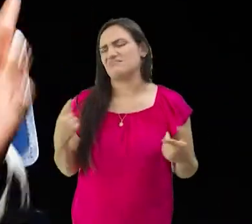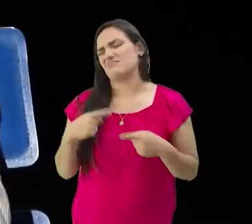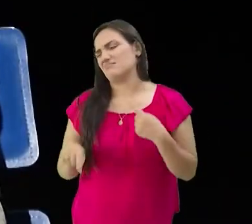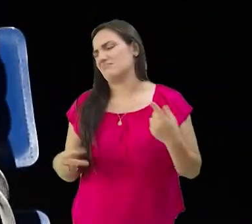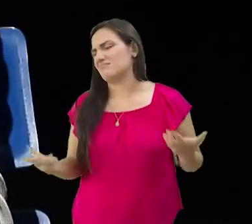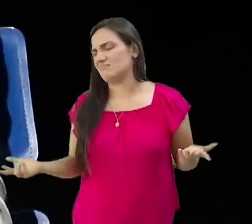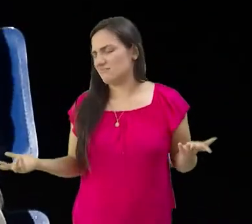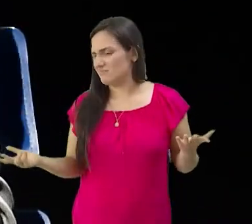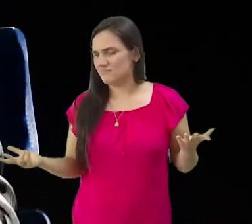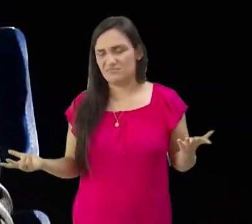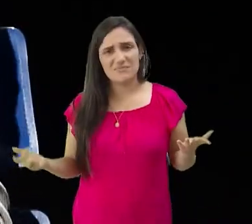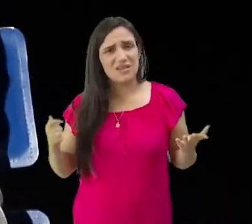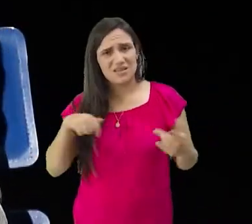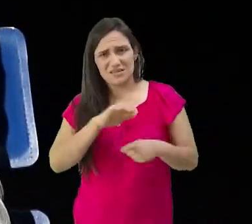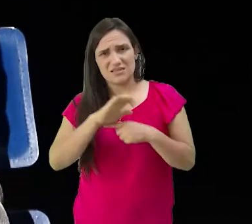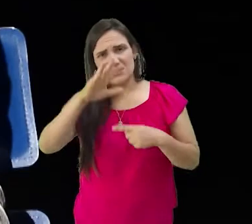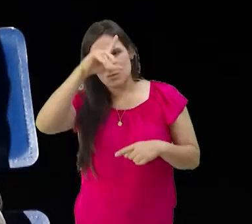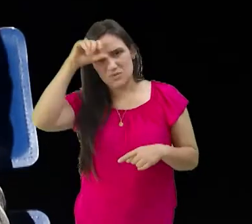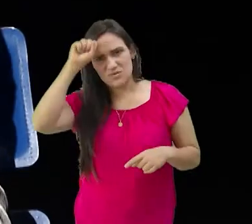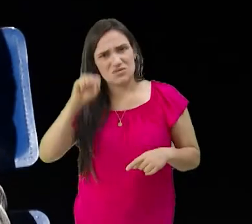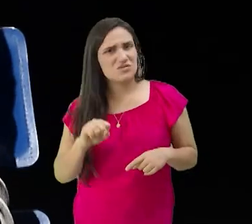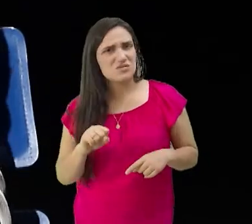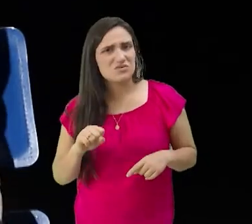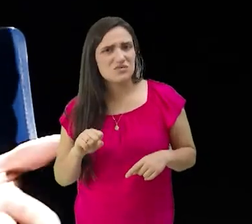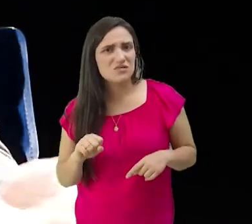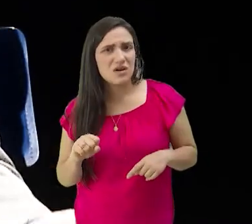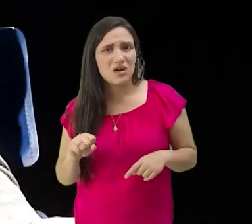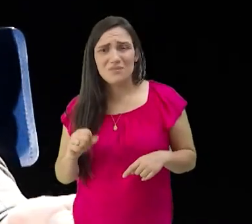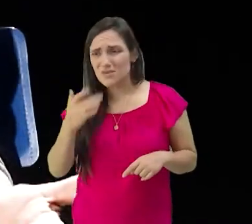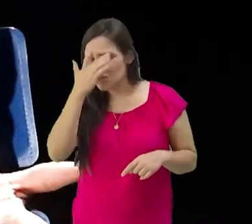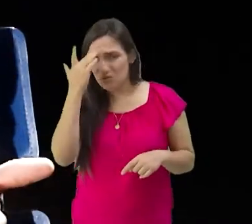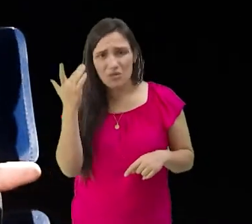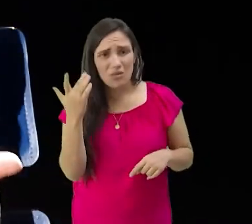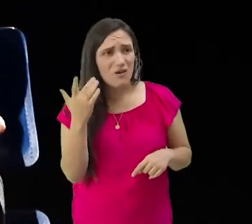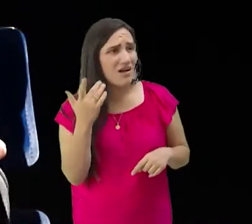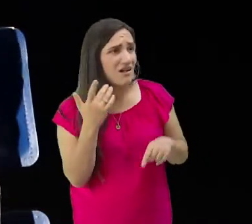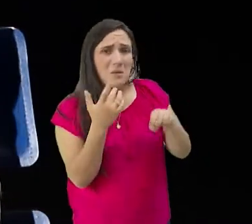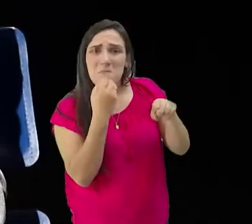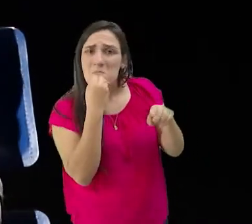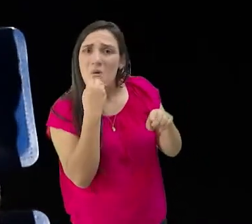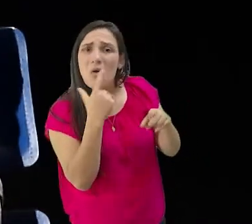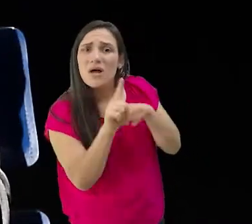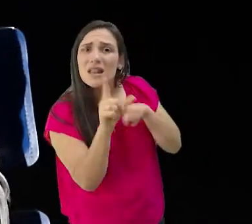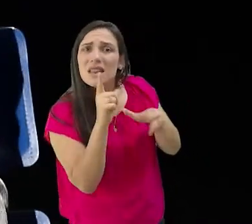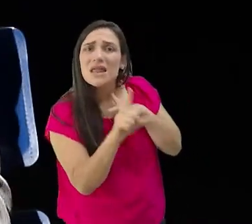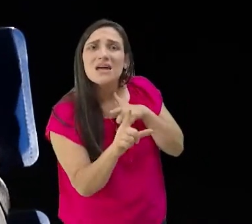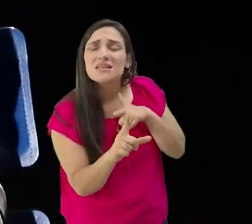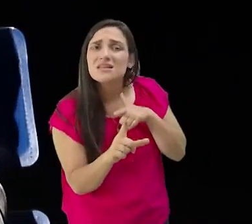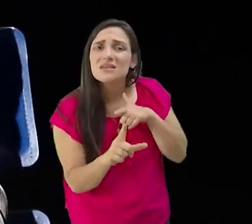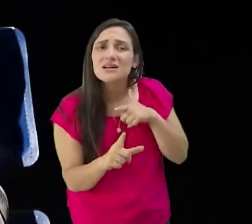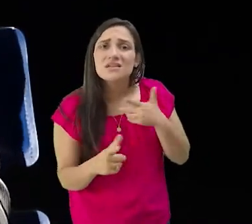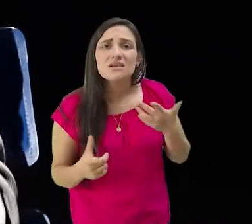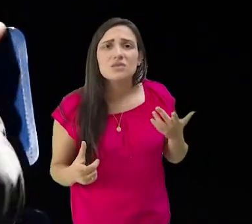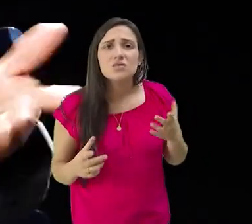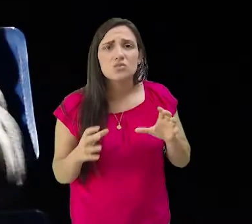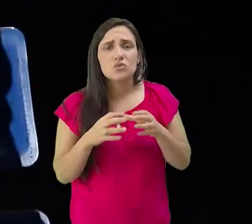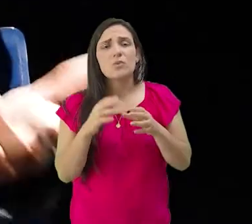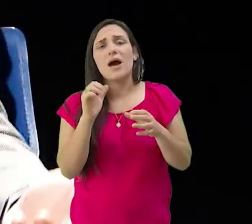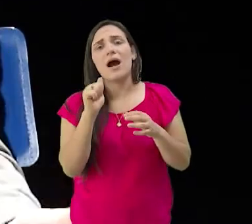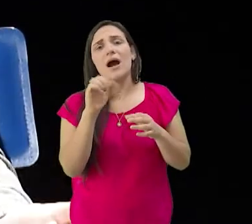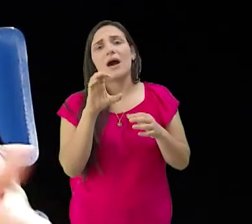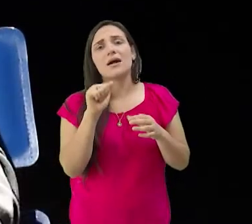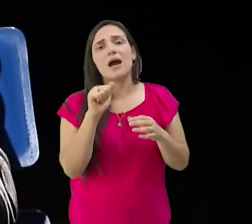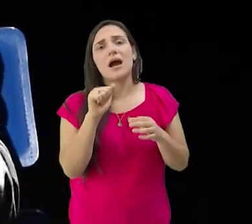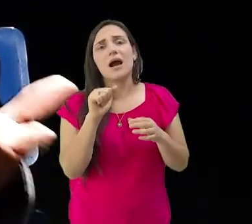que a gente está... Quantos cantores falamos aqui agora, né? Então, aqui começou para o Mato Grosso do Sul, Geraldo, Celito, você, Paulo Silva, vou